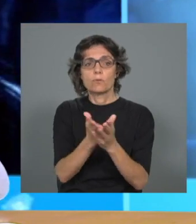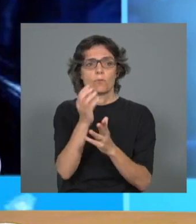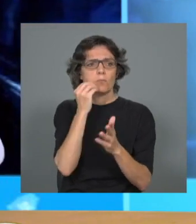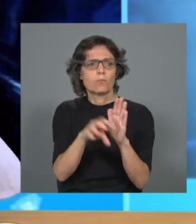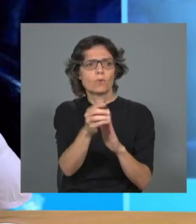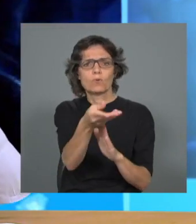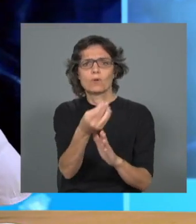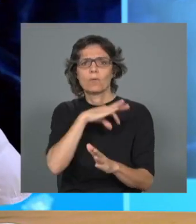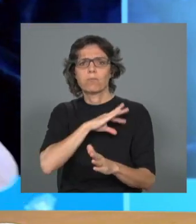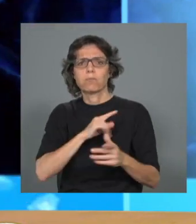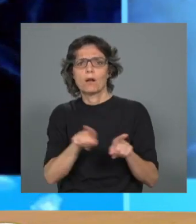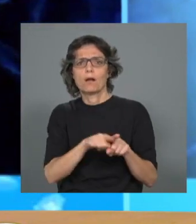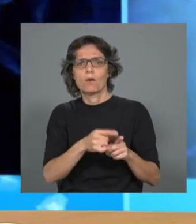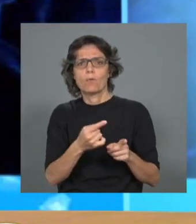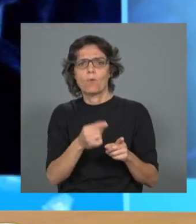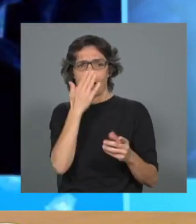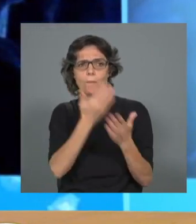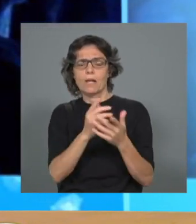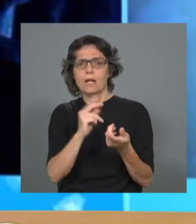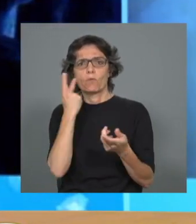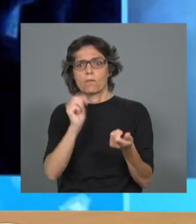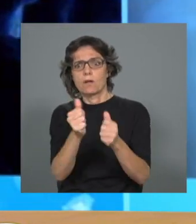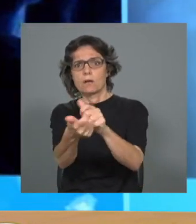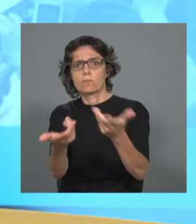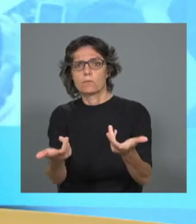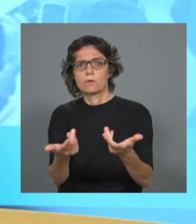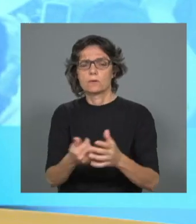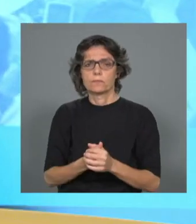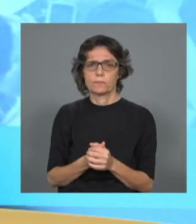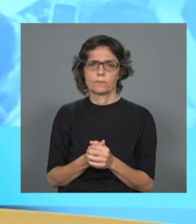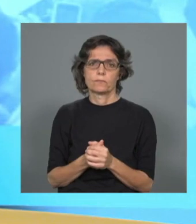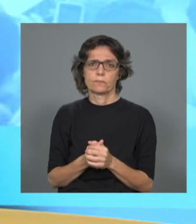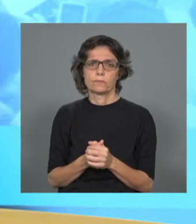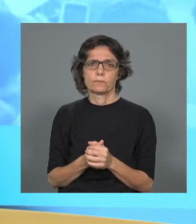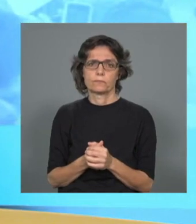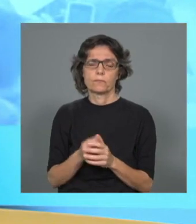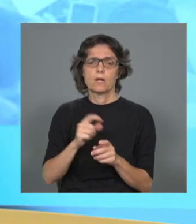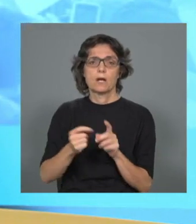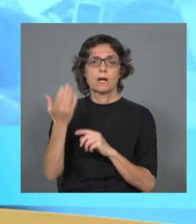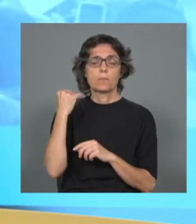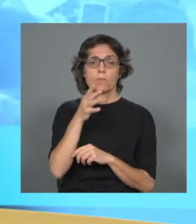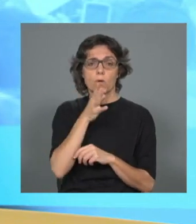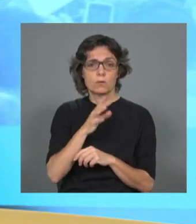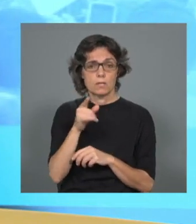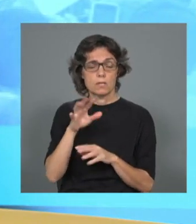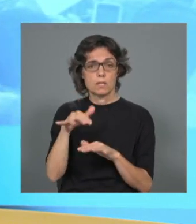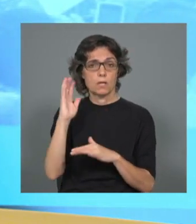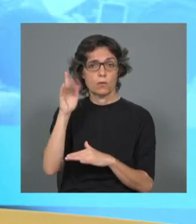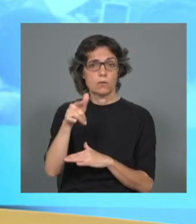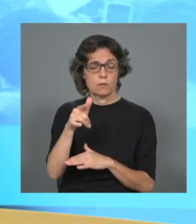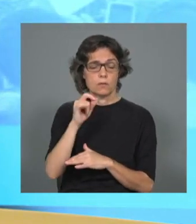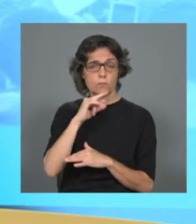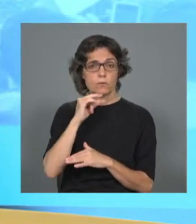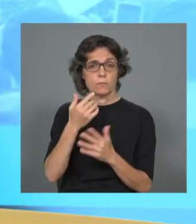mesmos rendimentos perante a situação de vida que temos. Há pouco, no início da nossa conversa, Américo Monteiro disse que este Congresso é também uma ocasião para